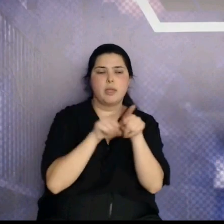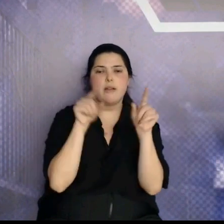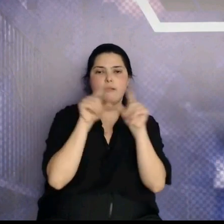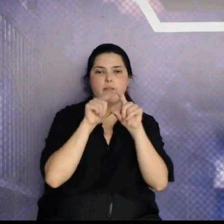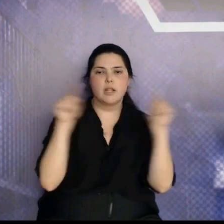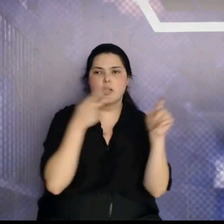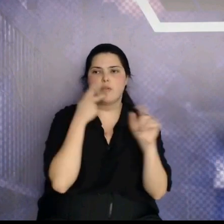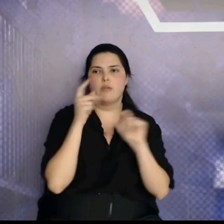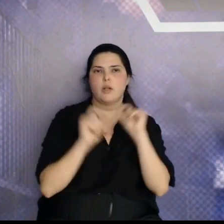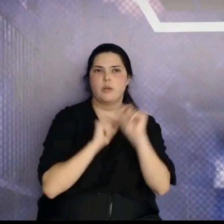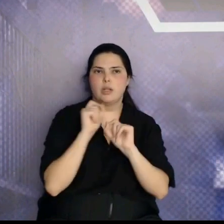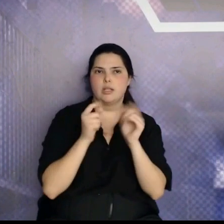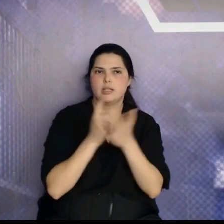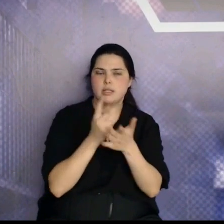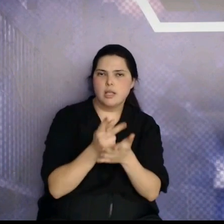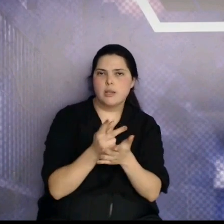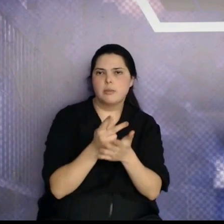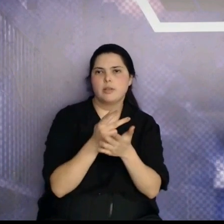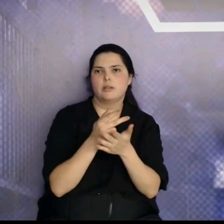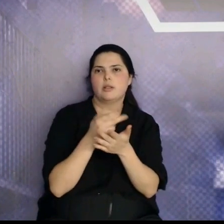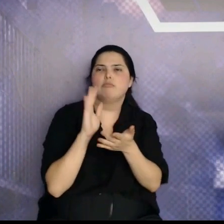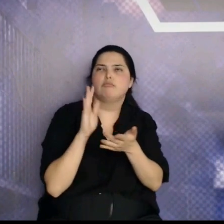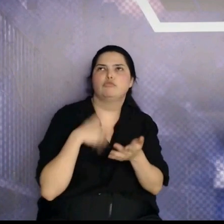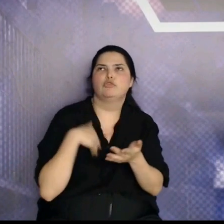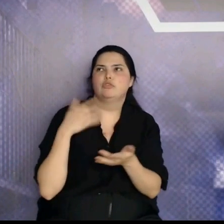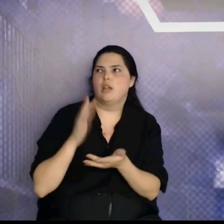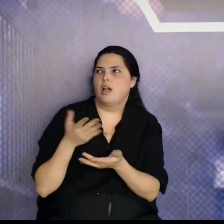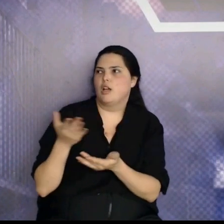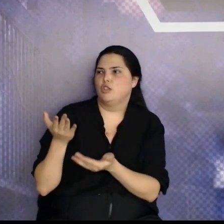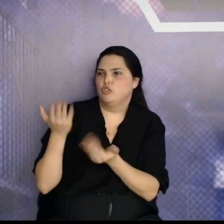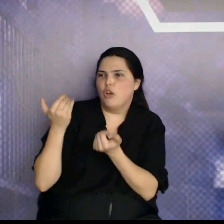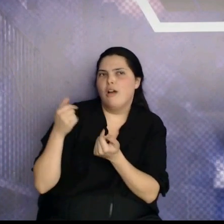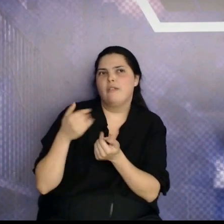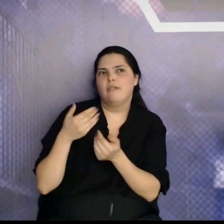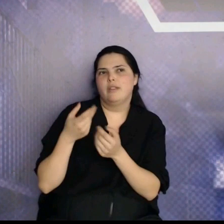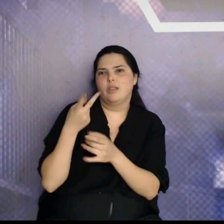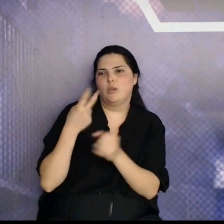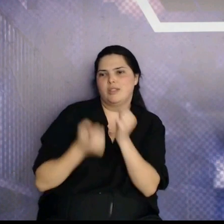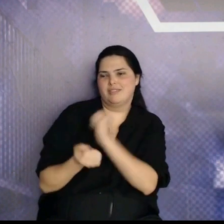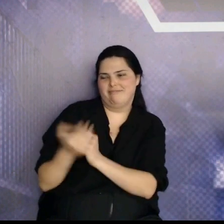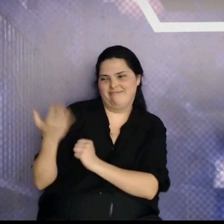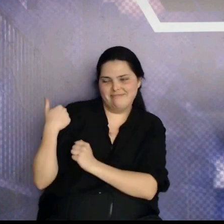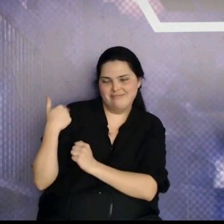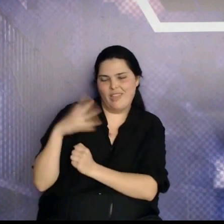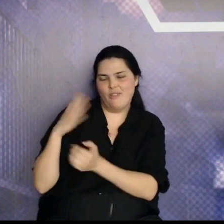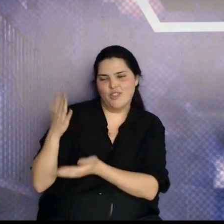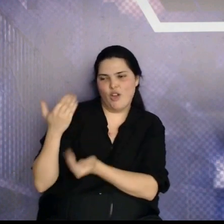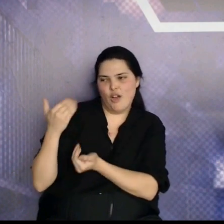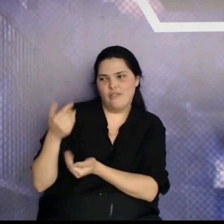desde quando eu era, sei lá, um adolescente, há 2 anos atrás.